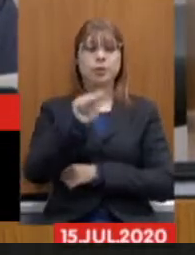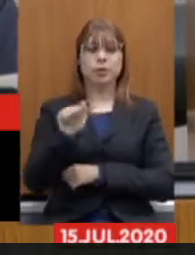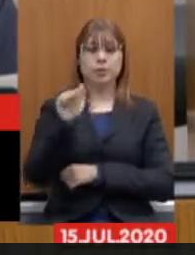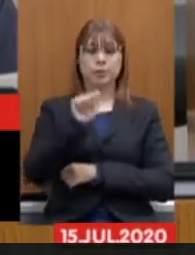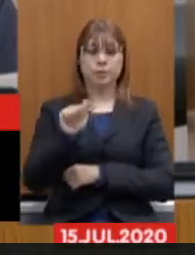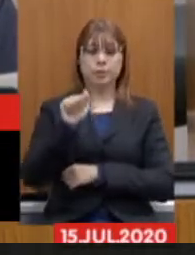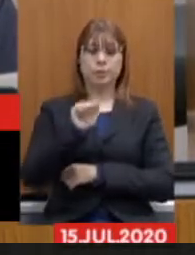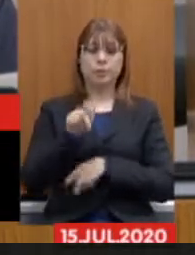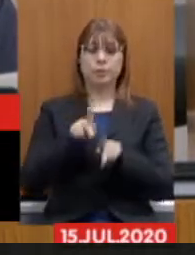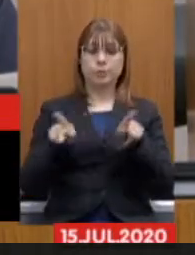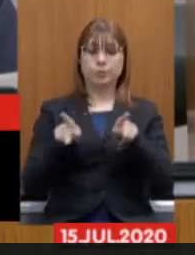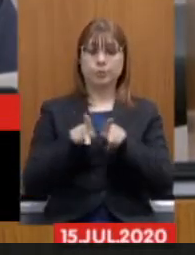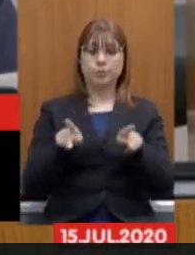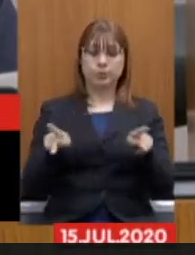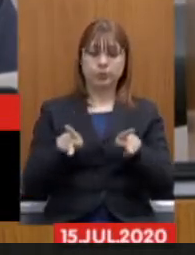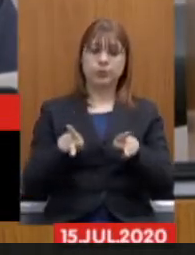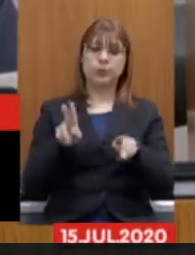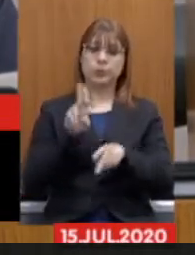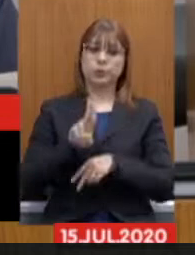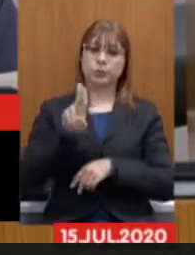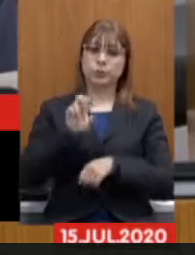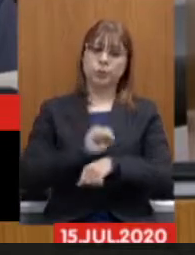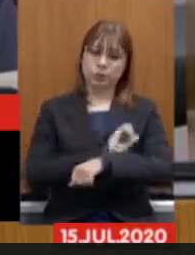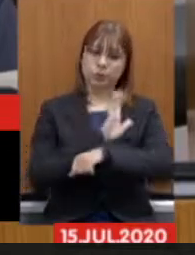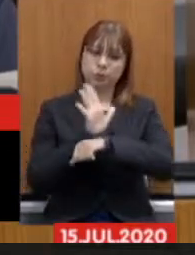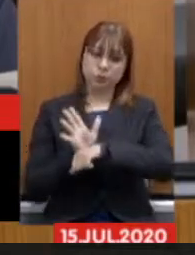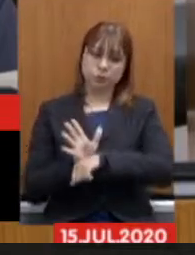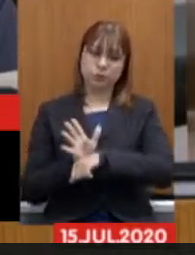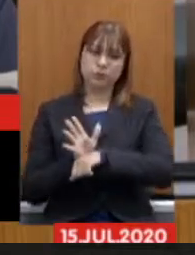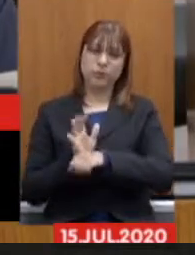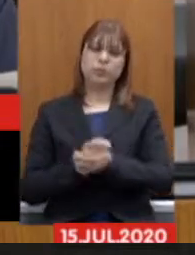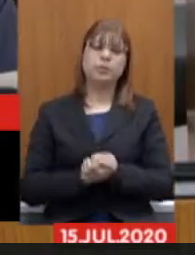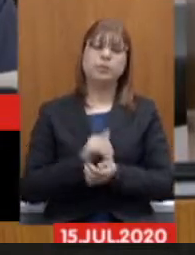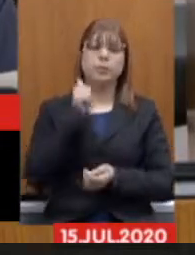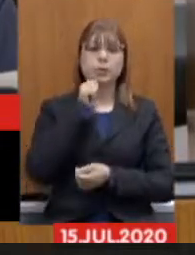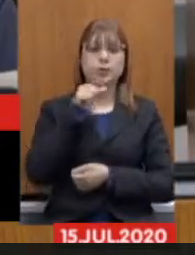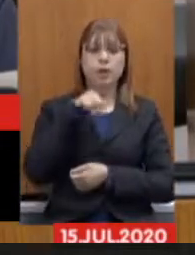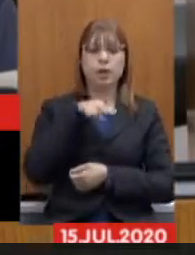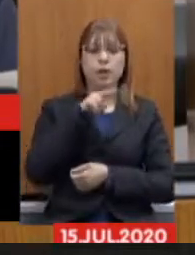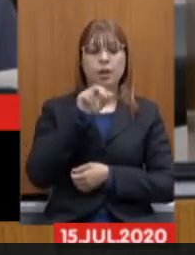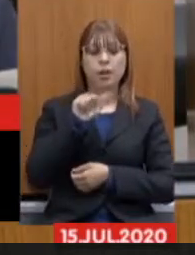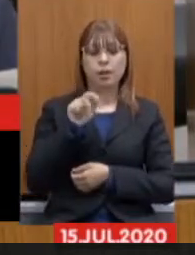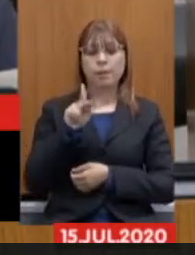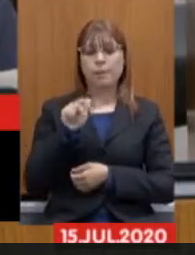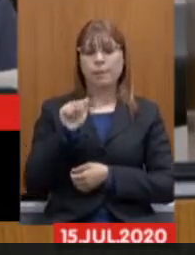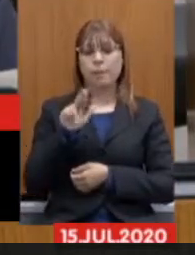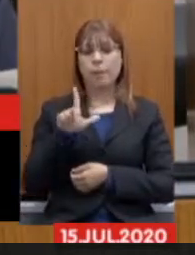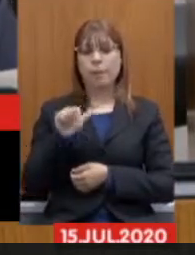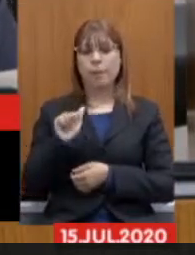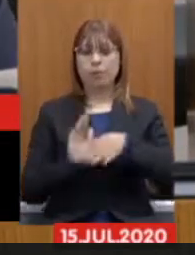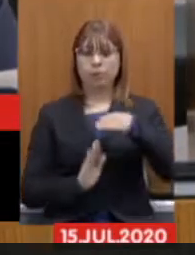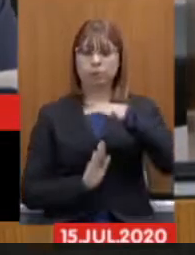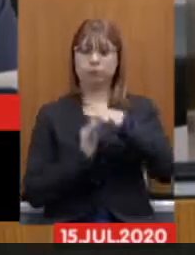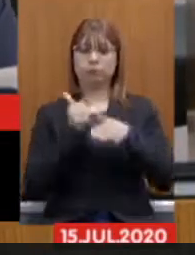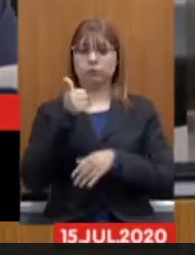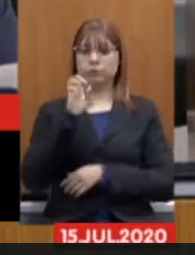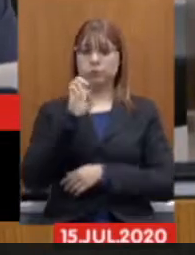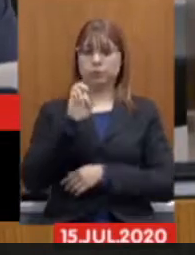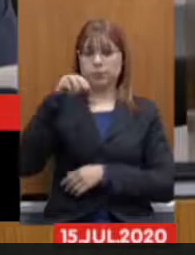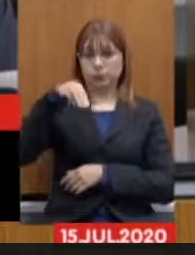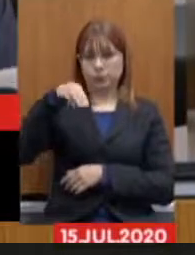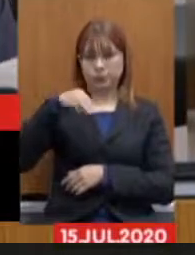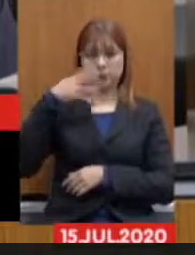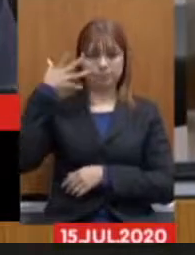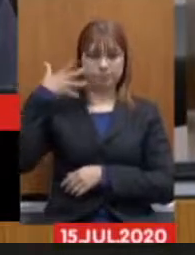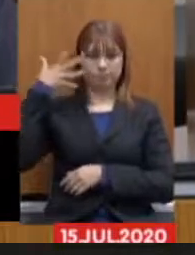associação dos docentes da universidade estadual de montes claros e os três uma senhora ana paula até que disporá de 15 minutos para sua